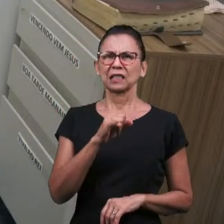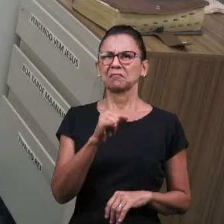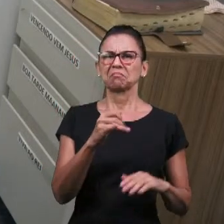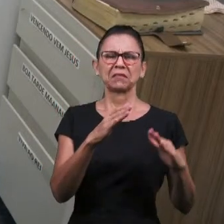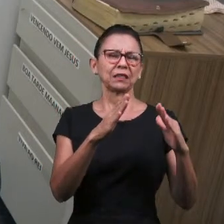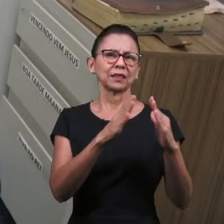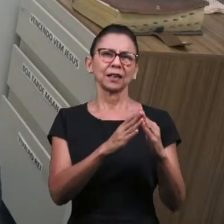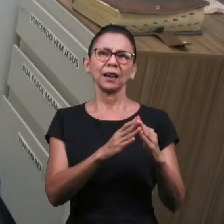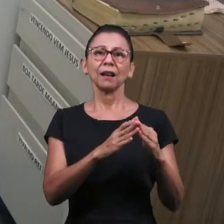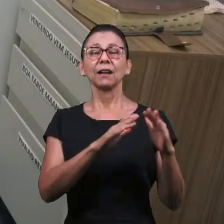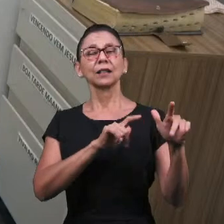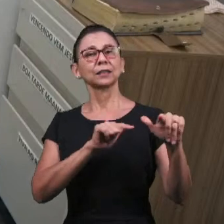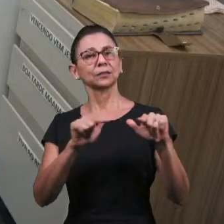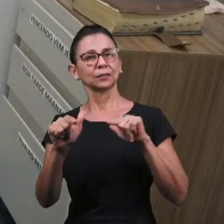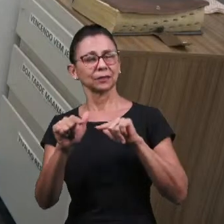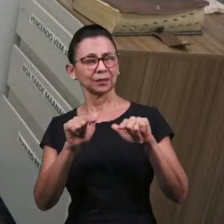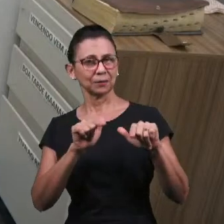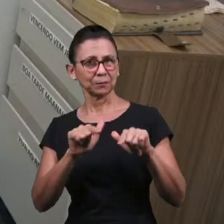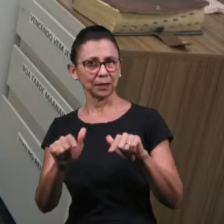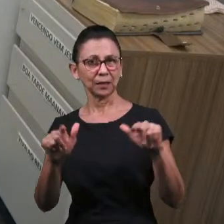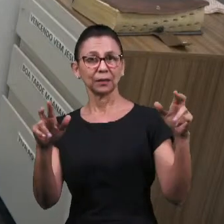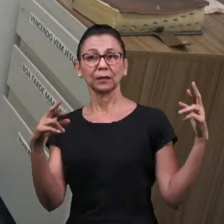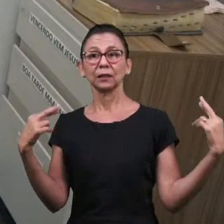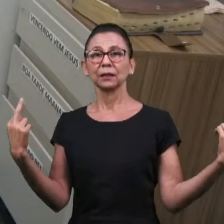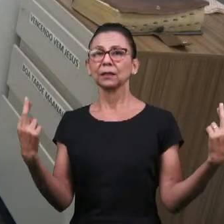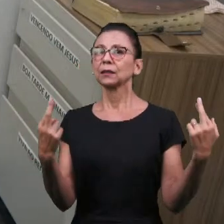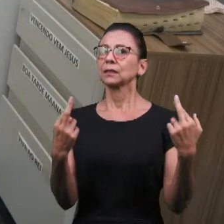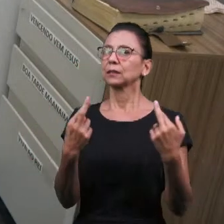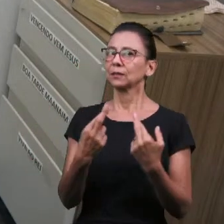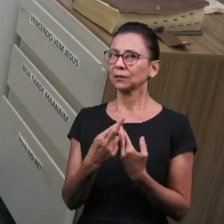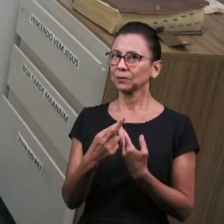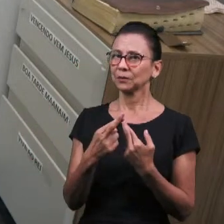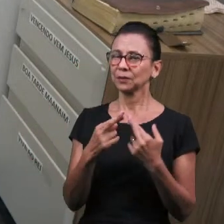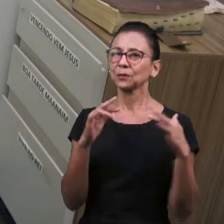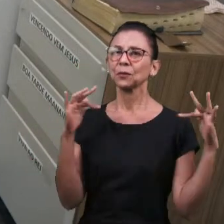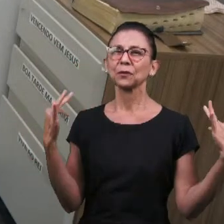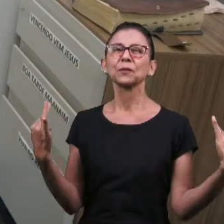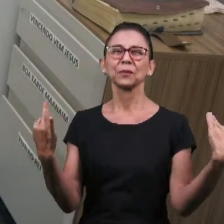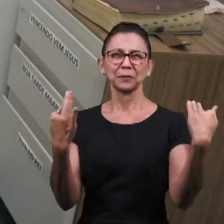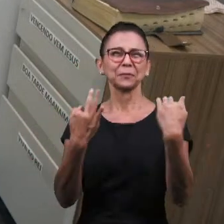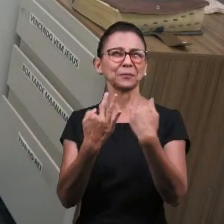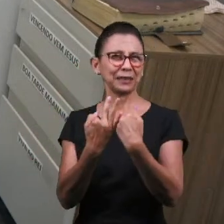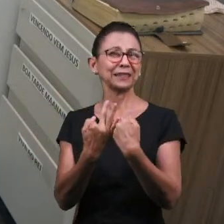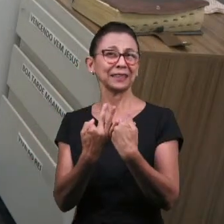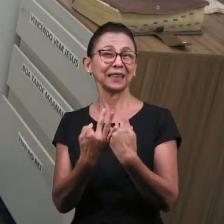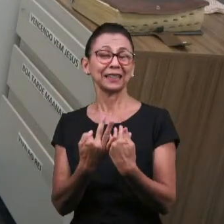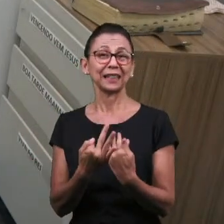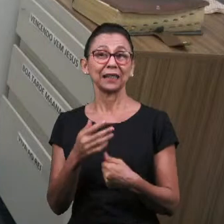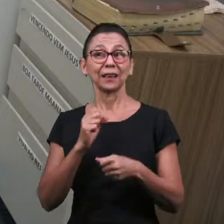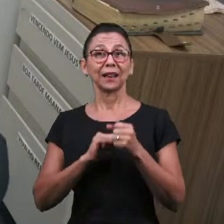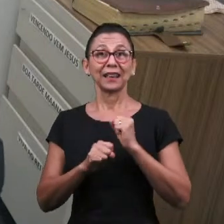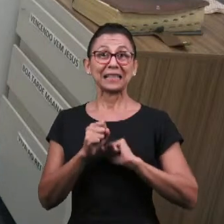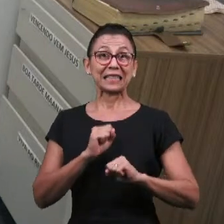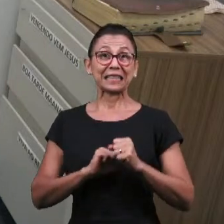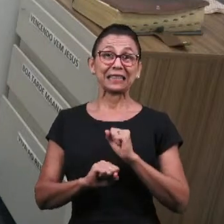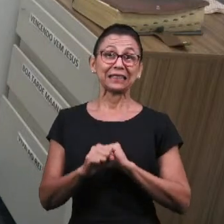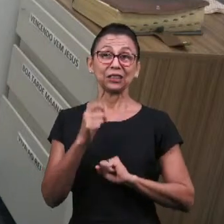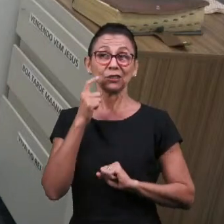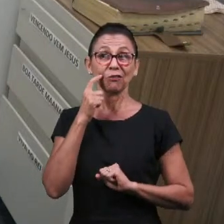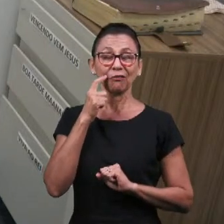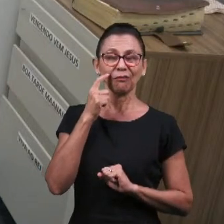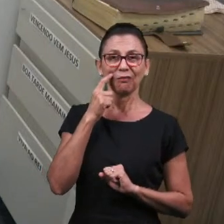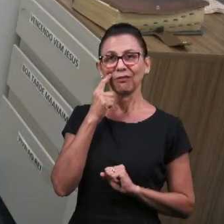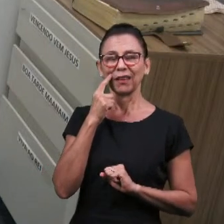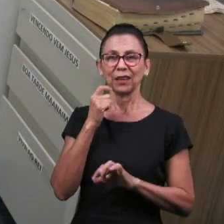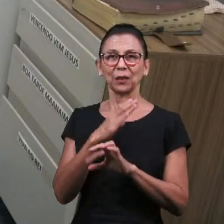casa, no seu trabalho, reunido aí com a sua família, né? Já na expectativa, aguardando o culto para daqui a pouco às